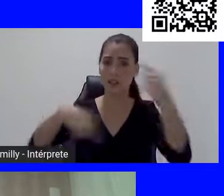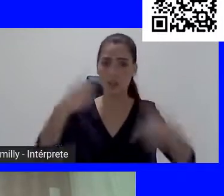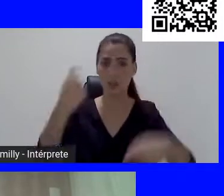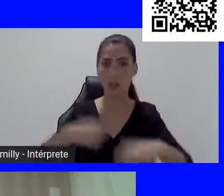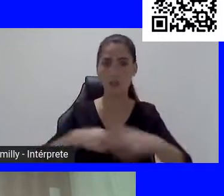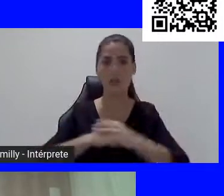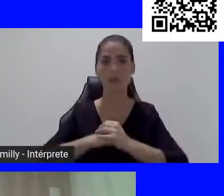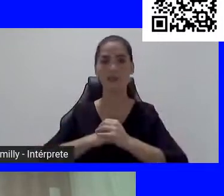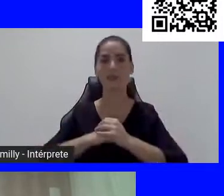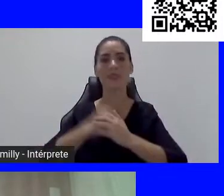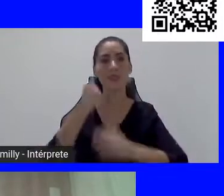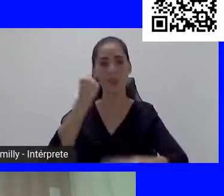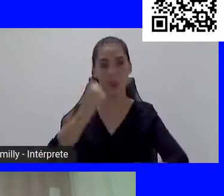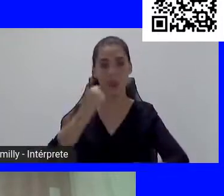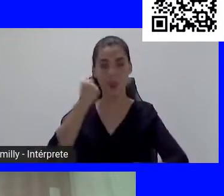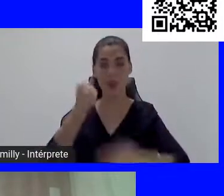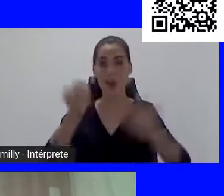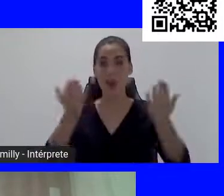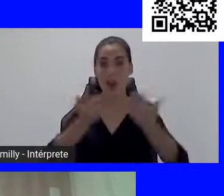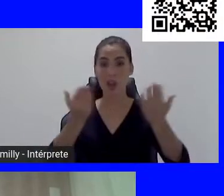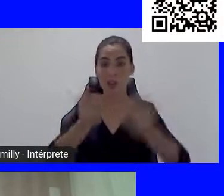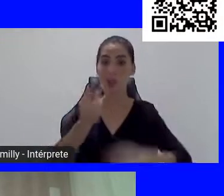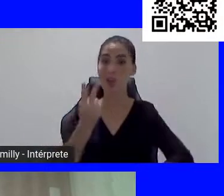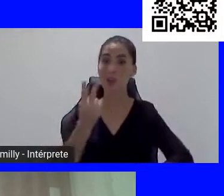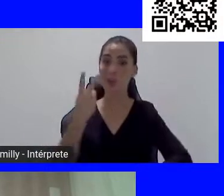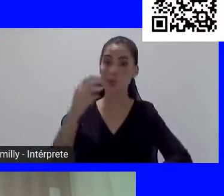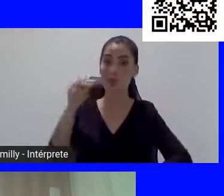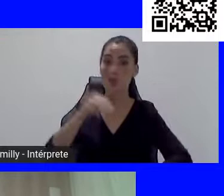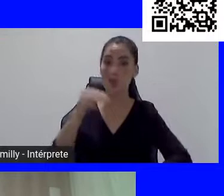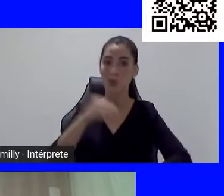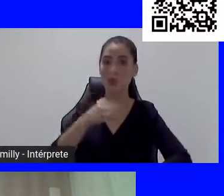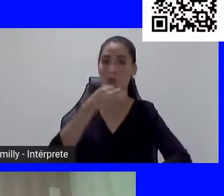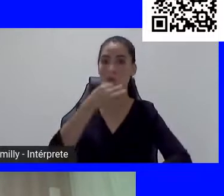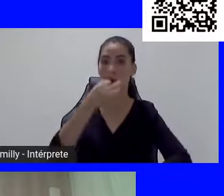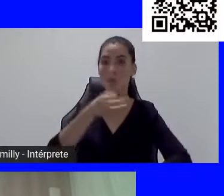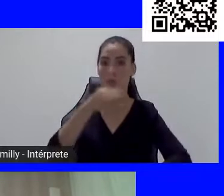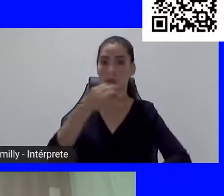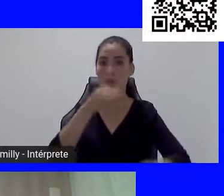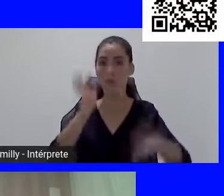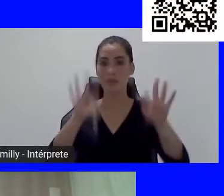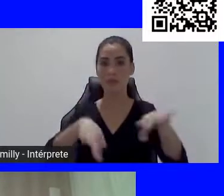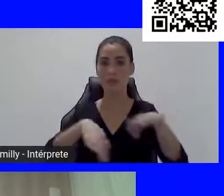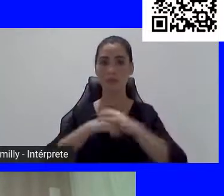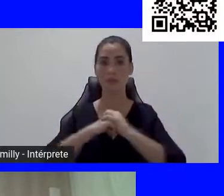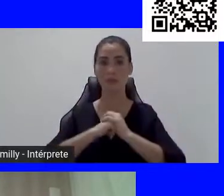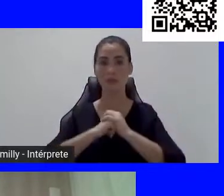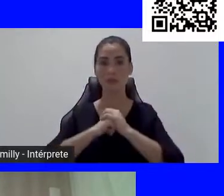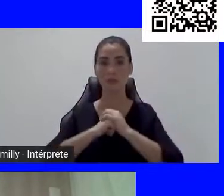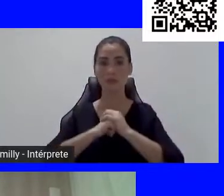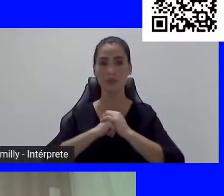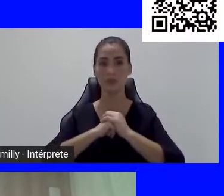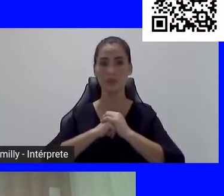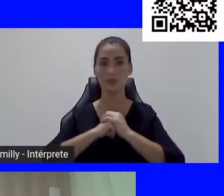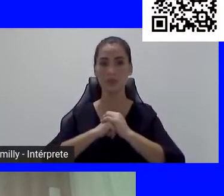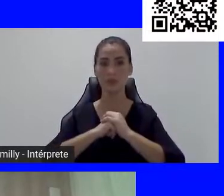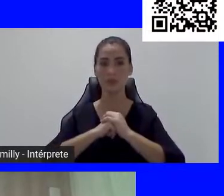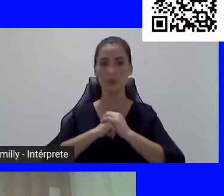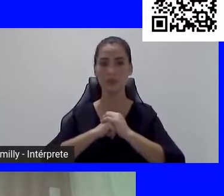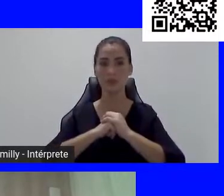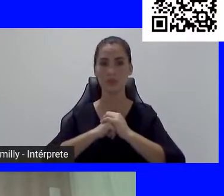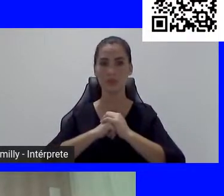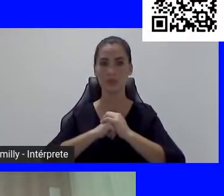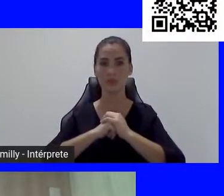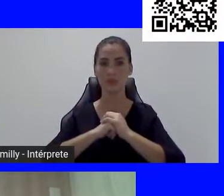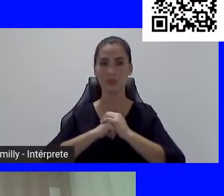dar então agora 2 minutos para as suas considerações finais. Só agradeço a todos. Porque não temos